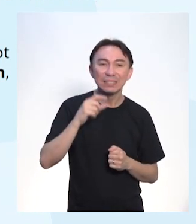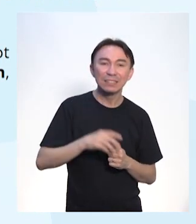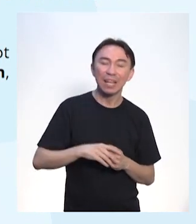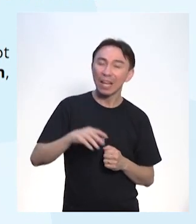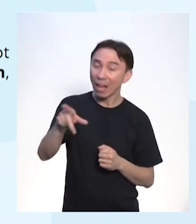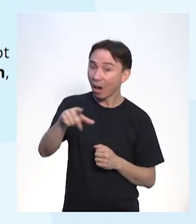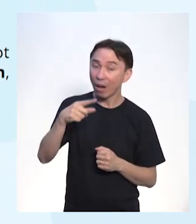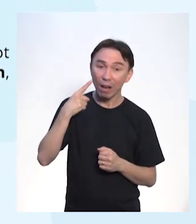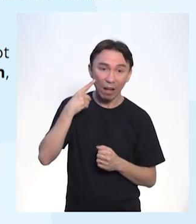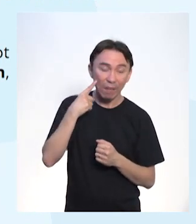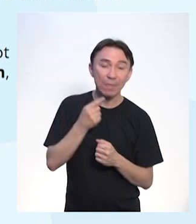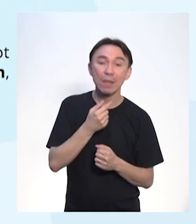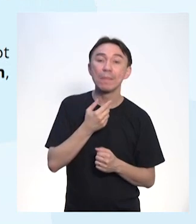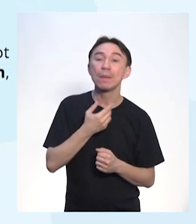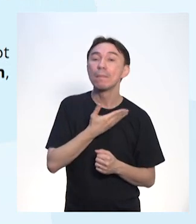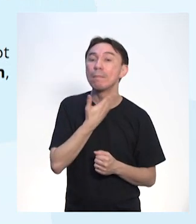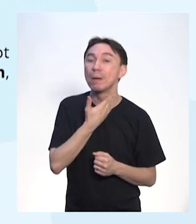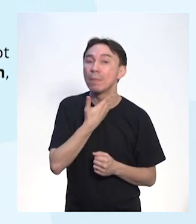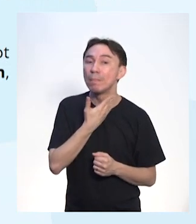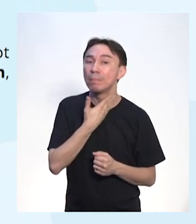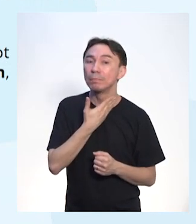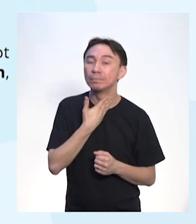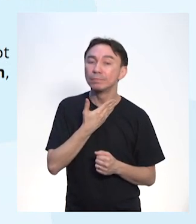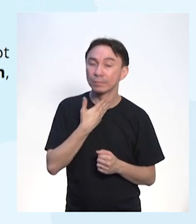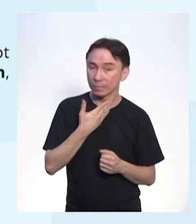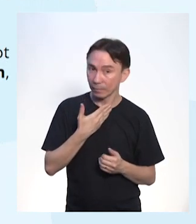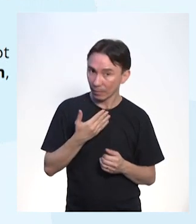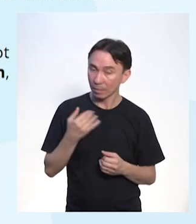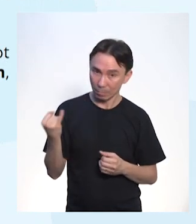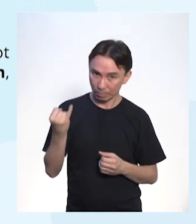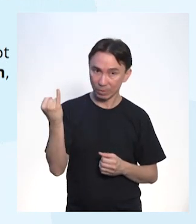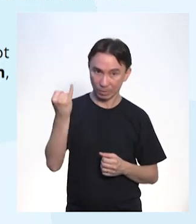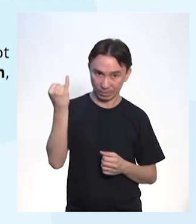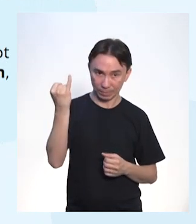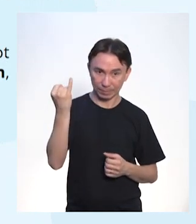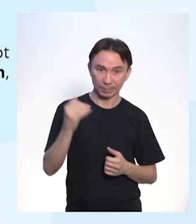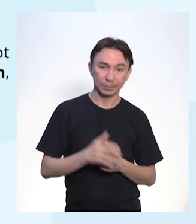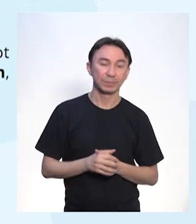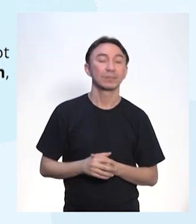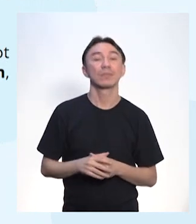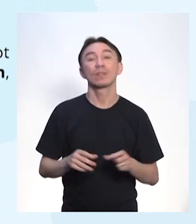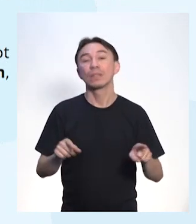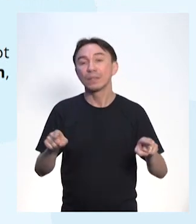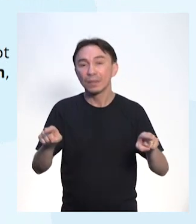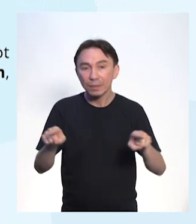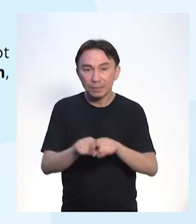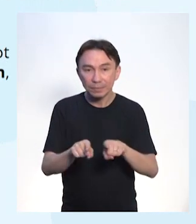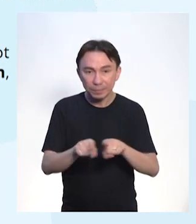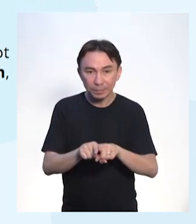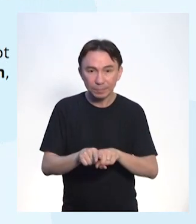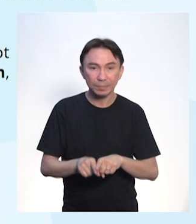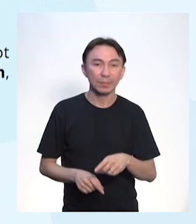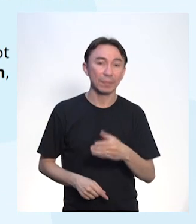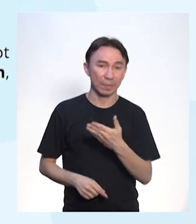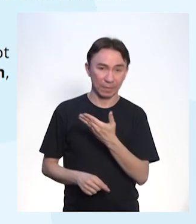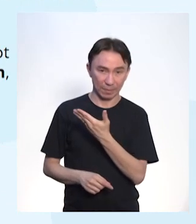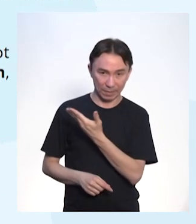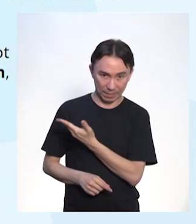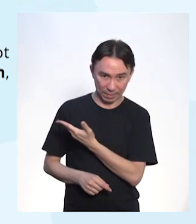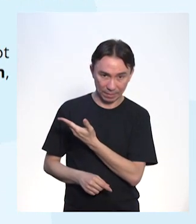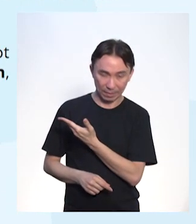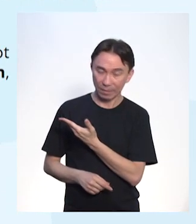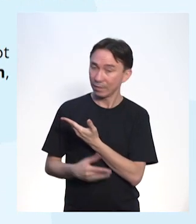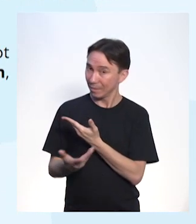system. Você tem que fechar os lábios. Systems. System. Aí a gente tem, ó, minimal